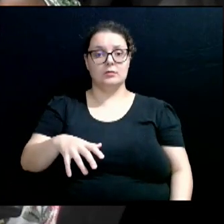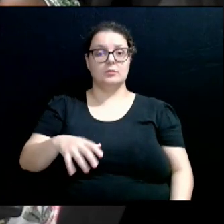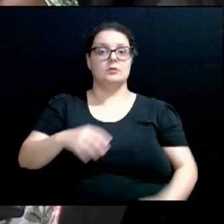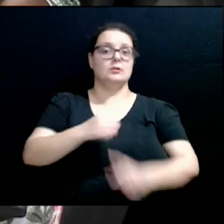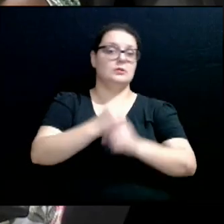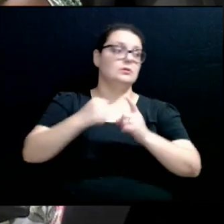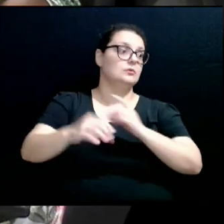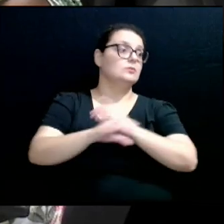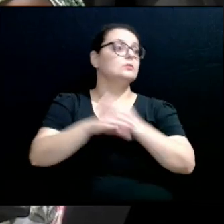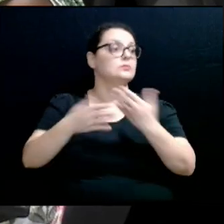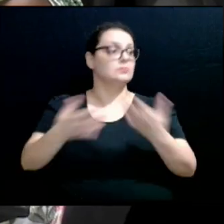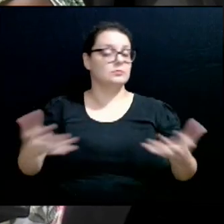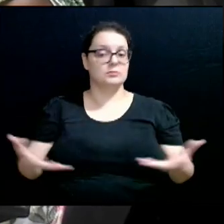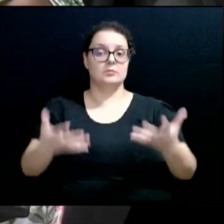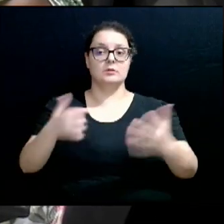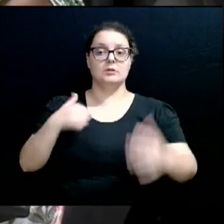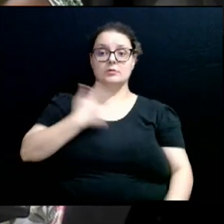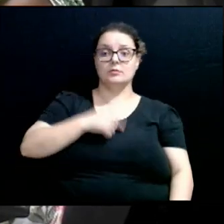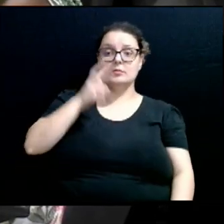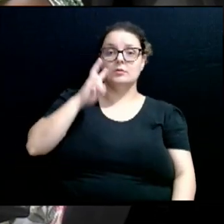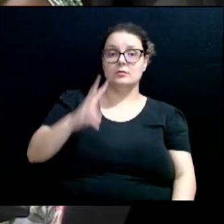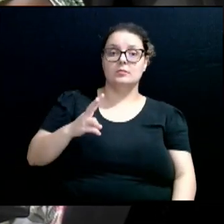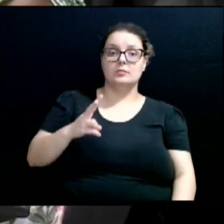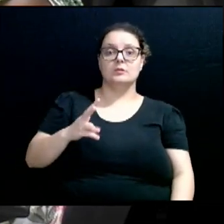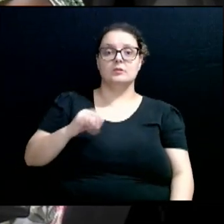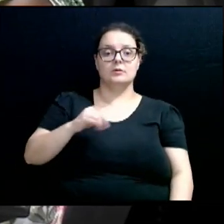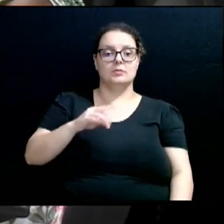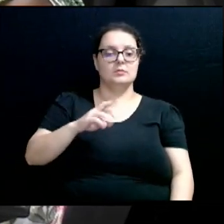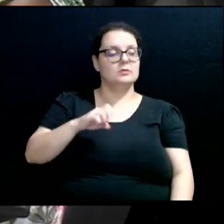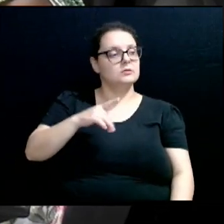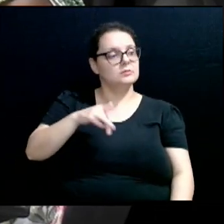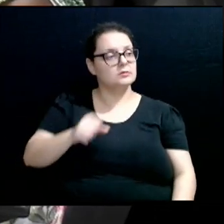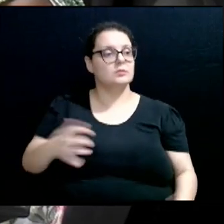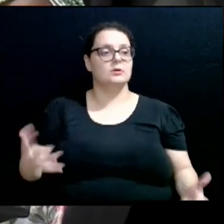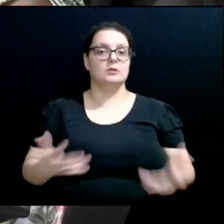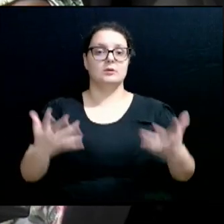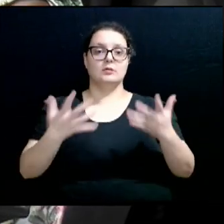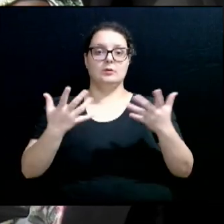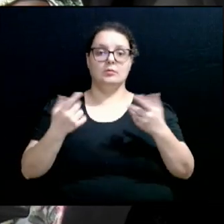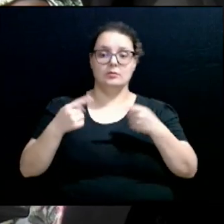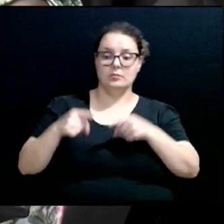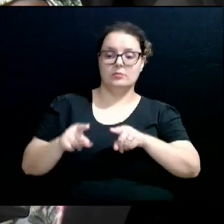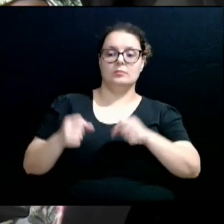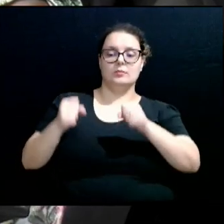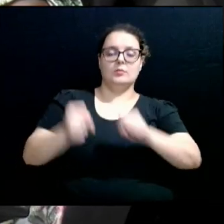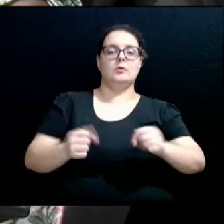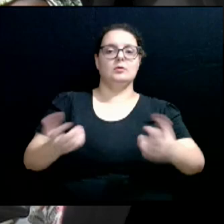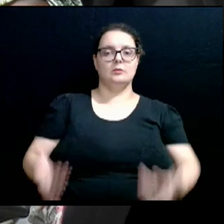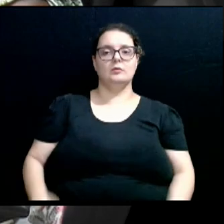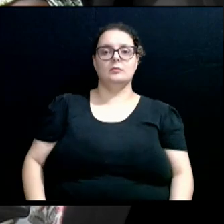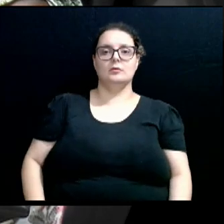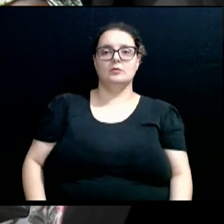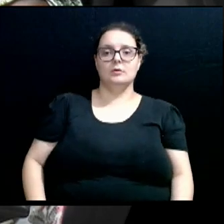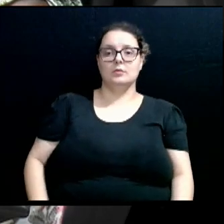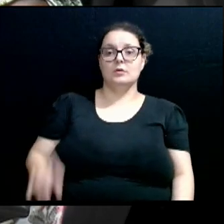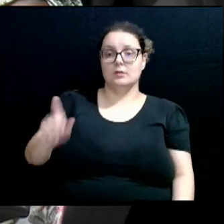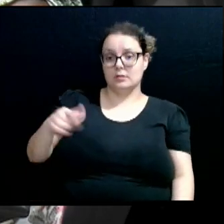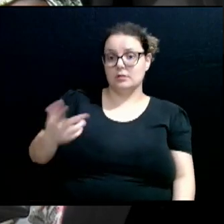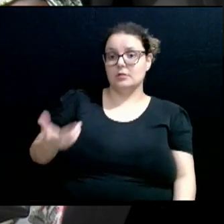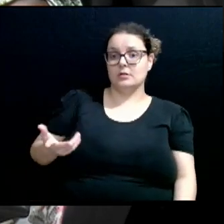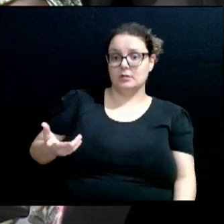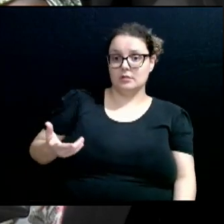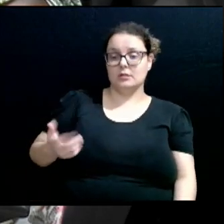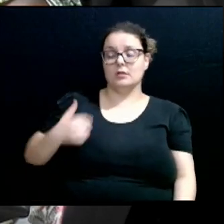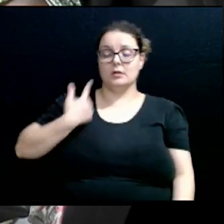a gente vê essa intersecção e o poder que ela provoca. Sim. Né? E o poder que ela E a que ela cultura, traz. né? E a gente trazer